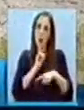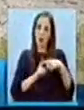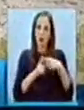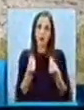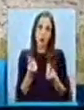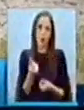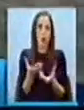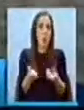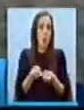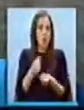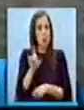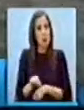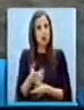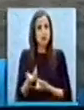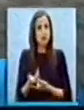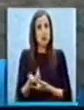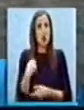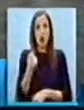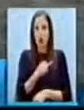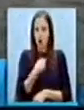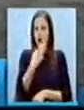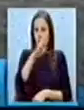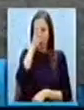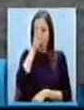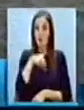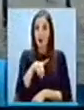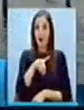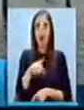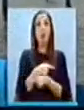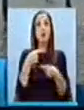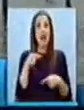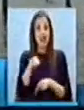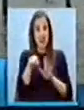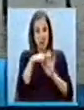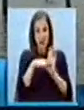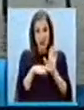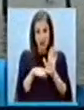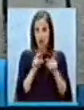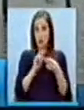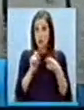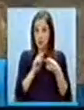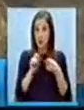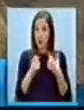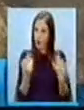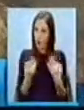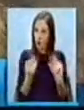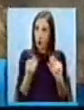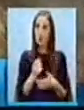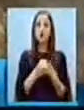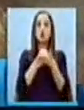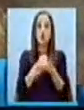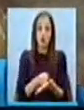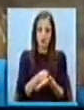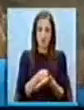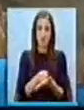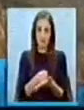também outra matéria sobre a qual nos vamos empenhar, porque são com estas medidas concretas, de facto, que contribuiremos